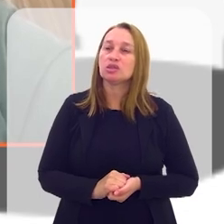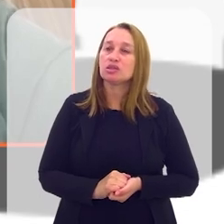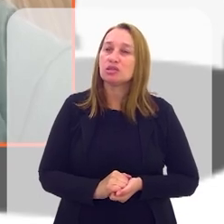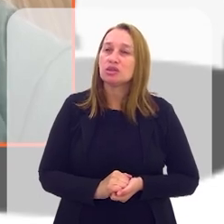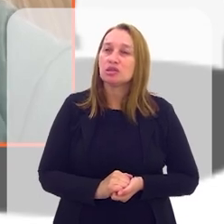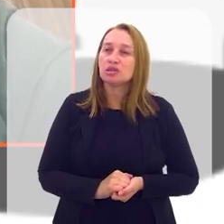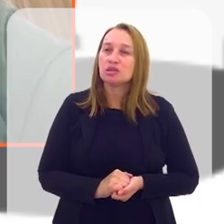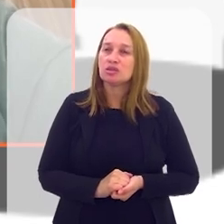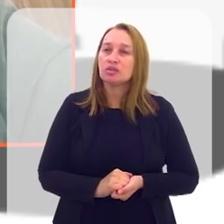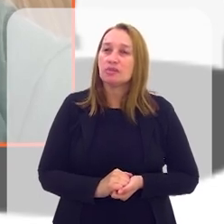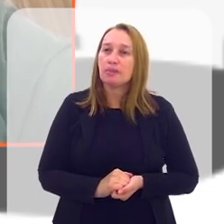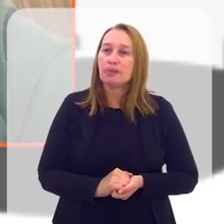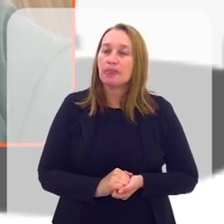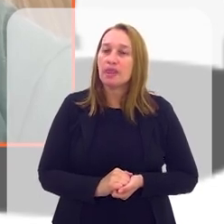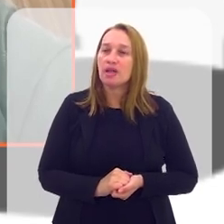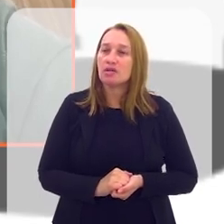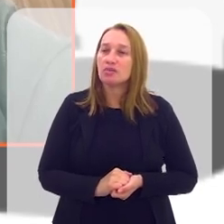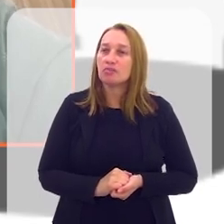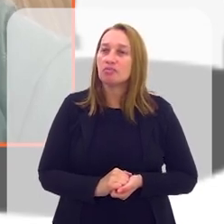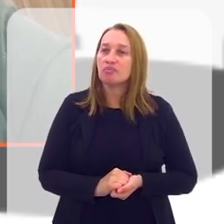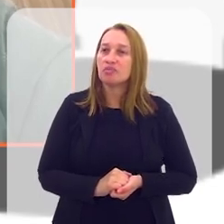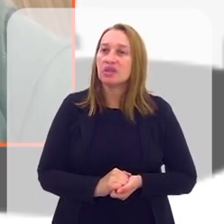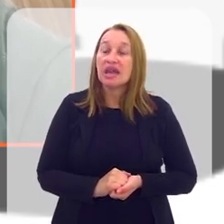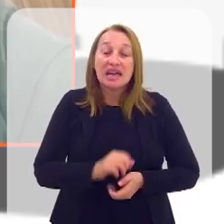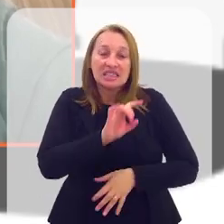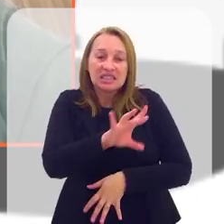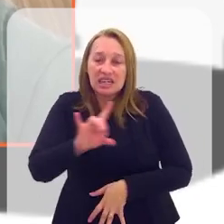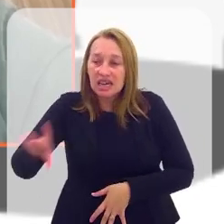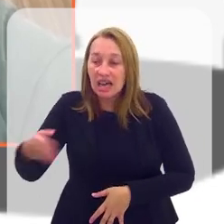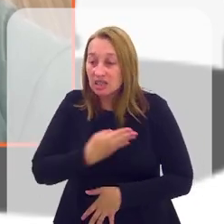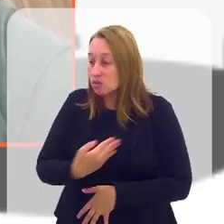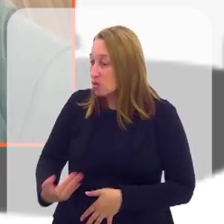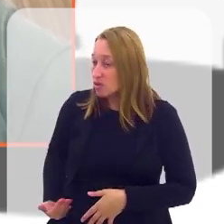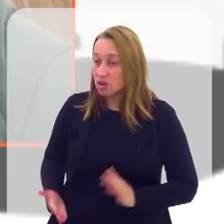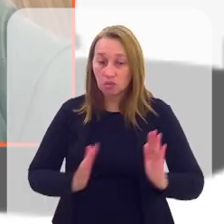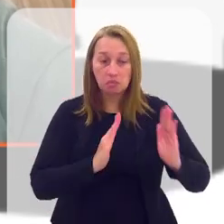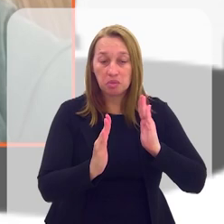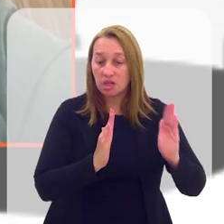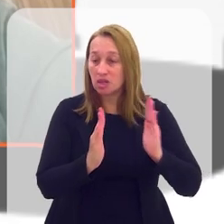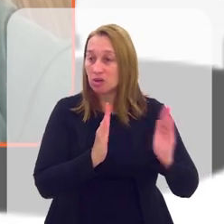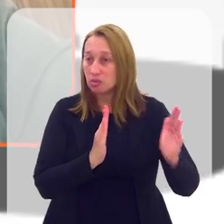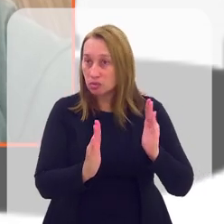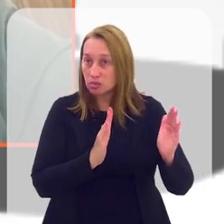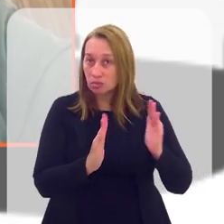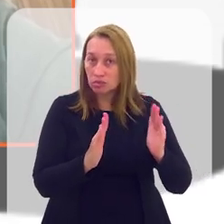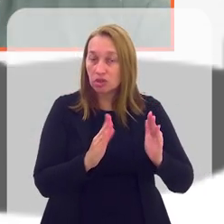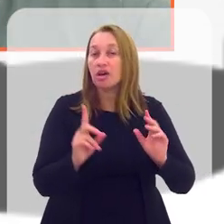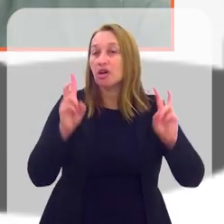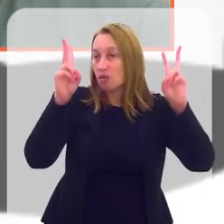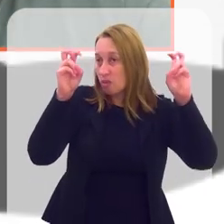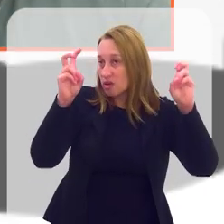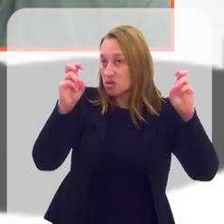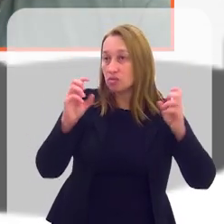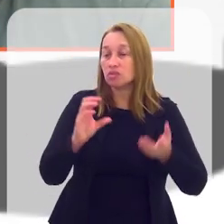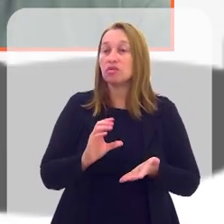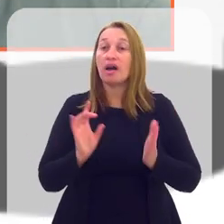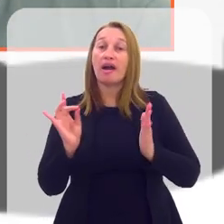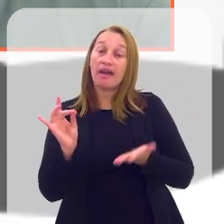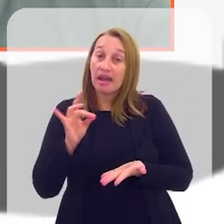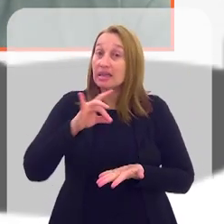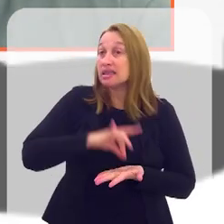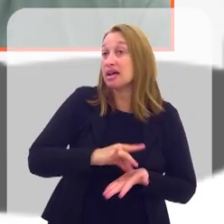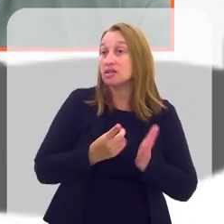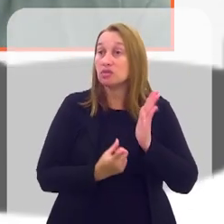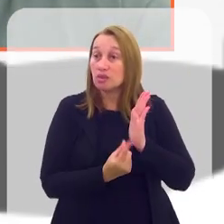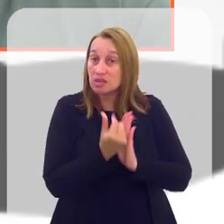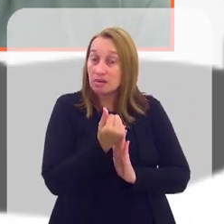passam, evidentemente, pela noção de cada governo, seu tempo tem sobre o assunto, com as realidades